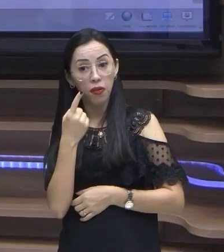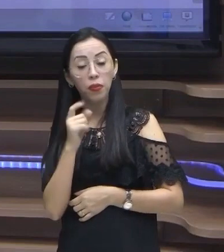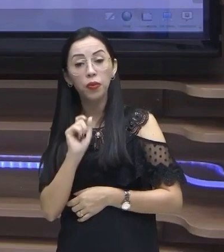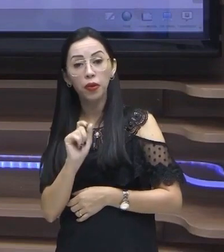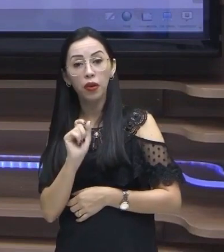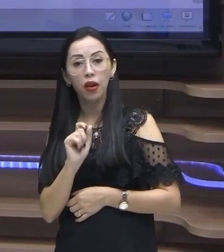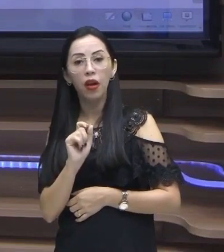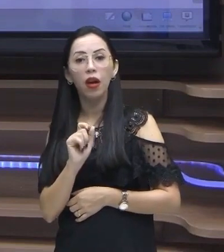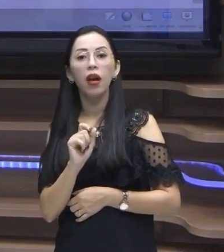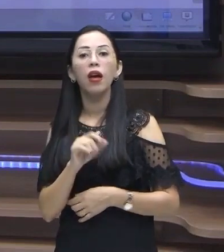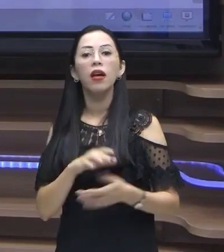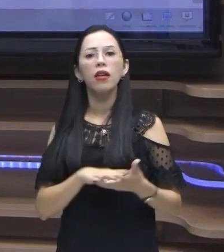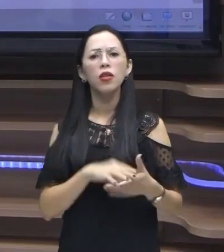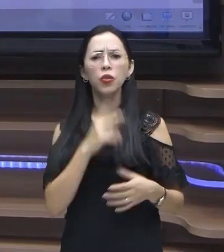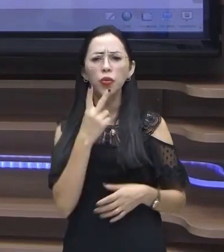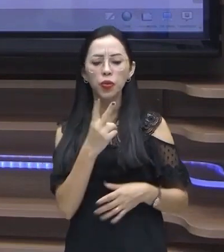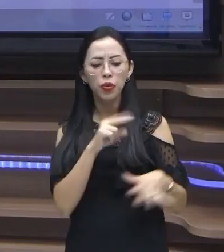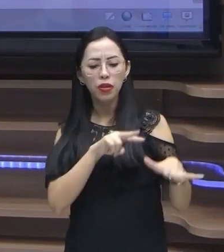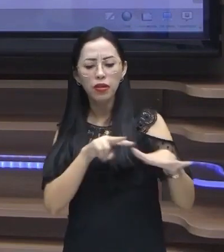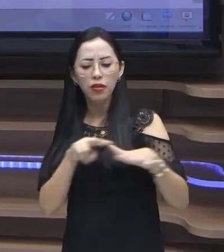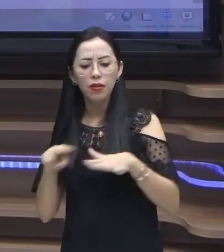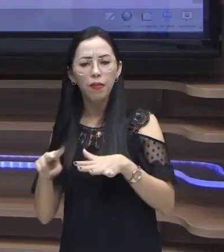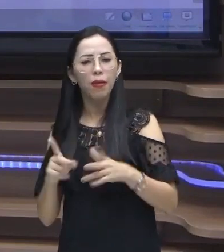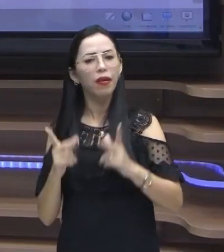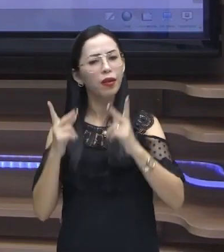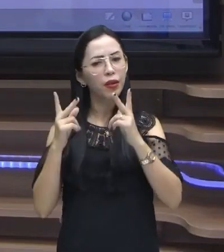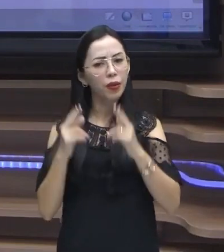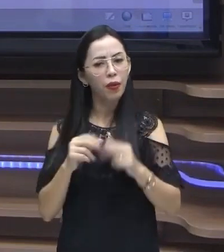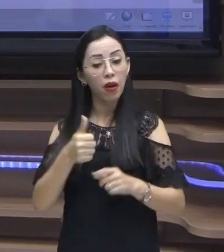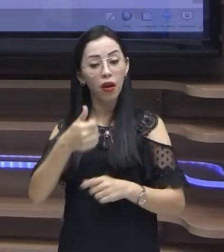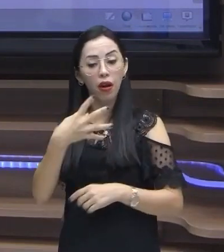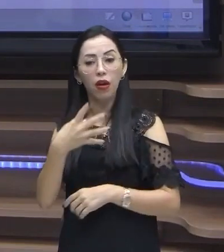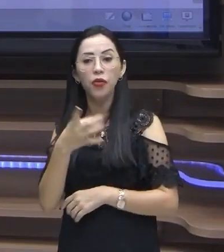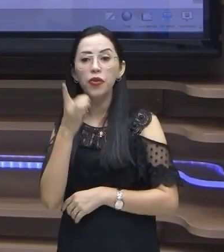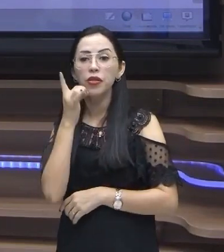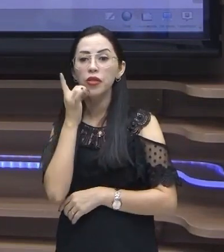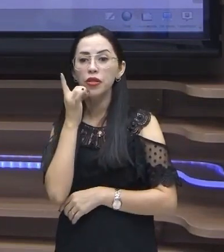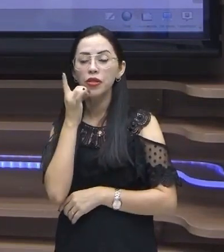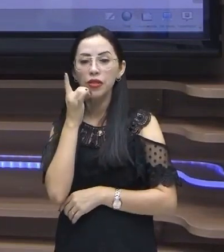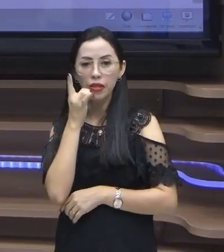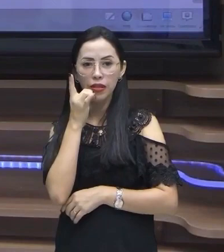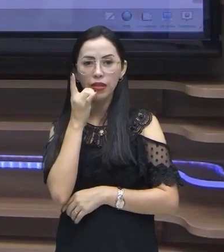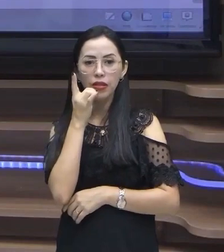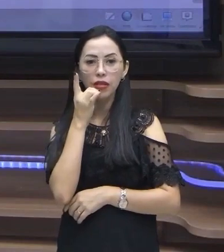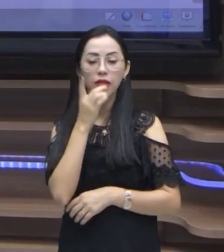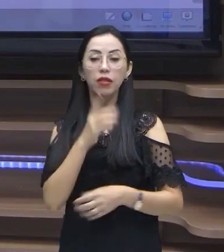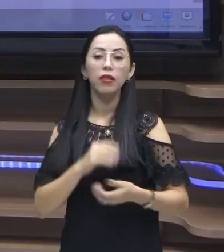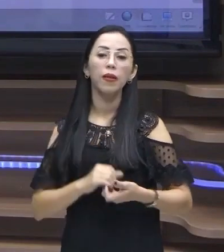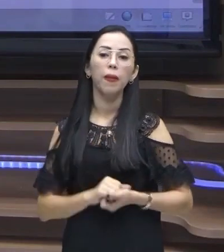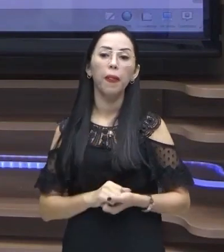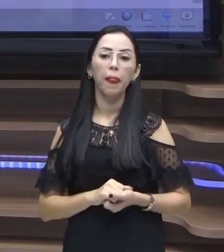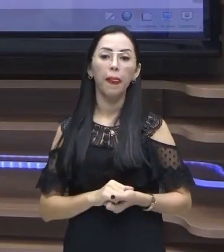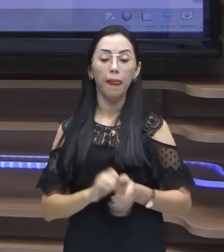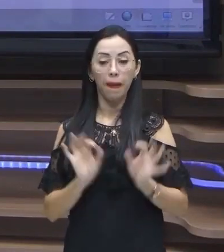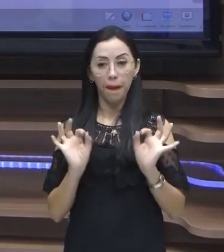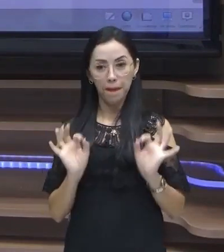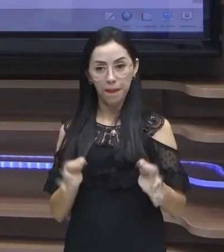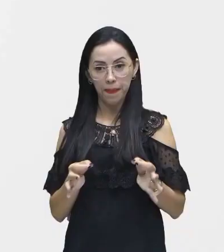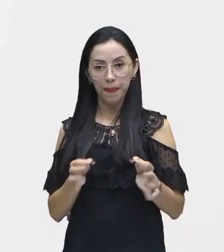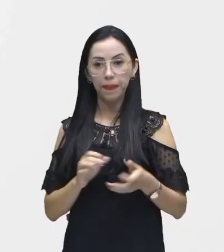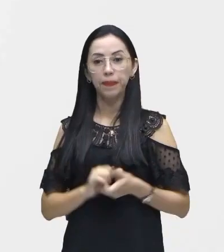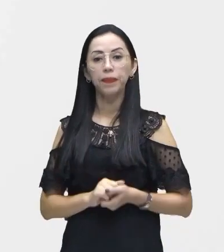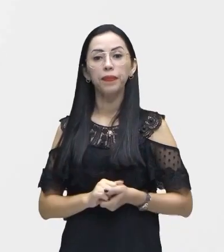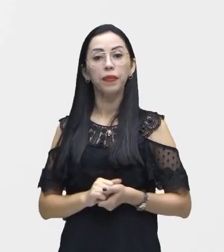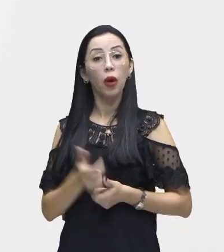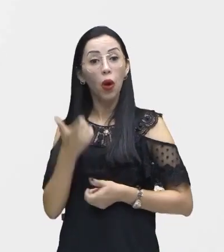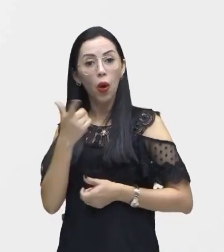14 dias. Isso porque uma semana é o equivalente a 7 dias. Tá certo? Vamos ao nosso próximo